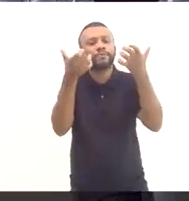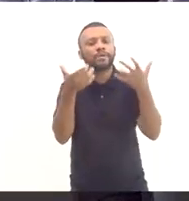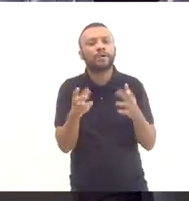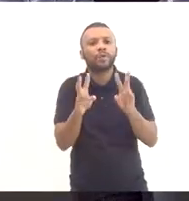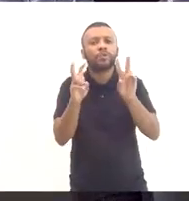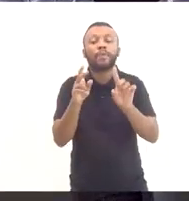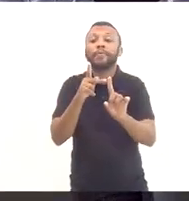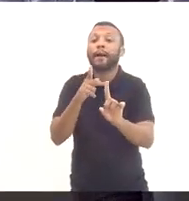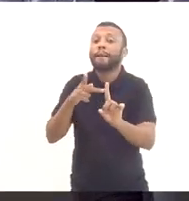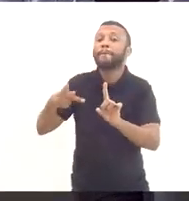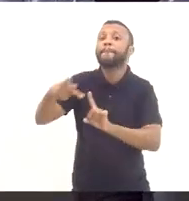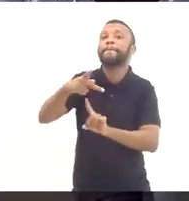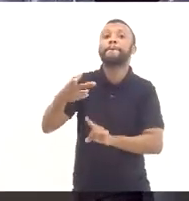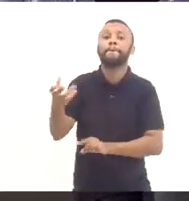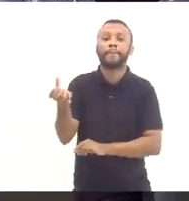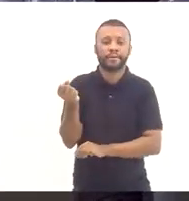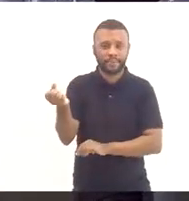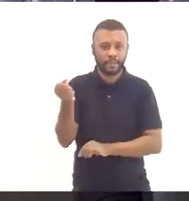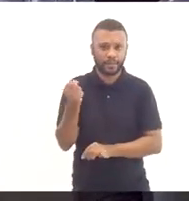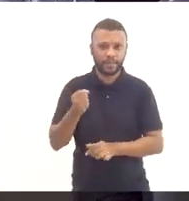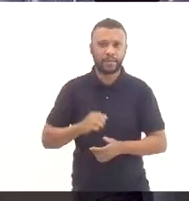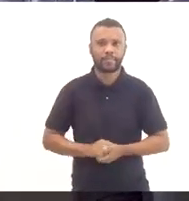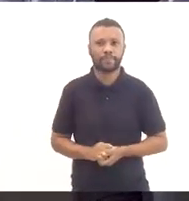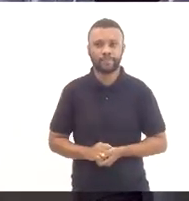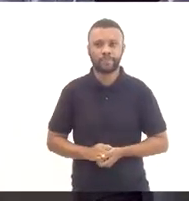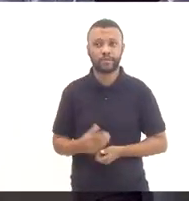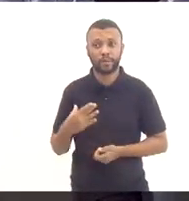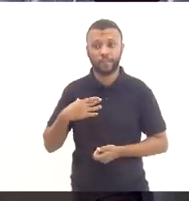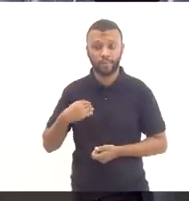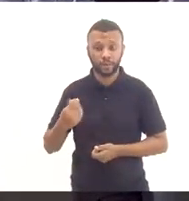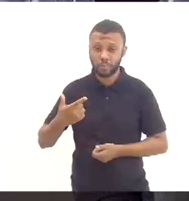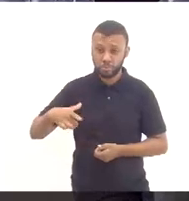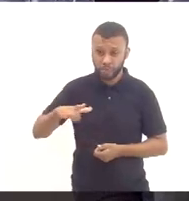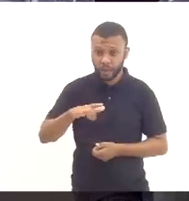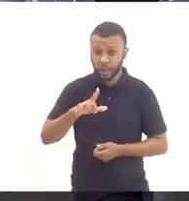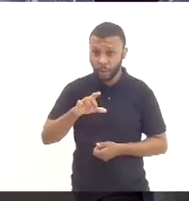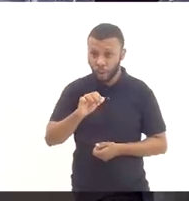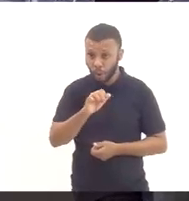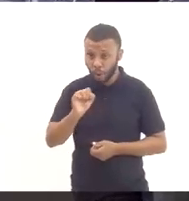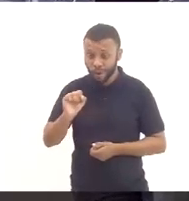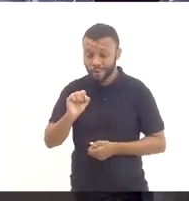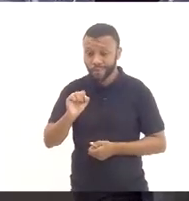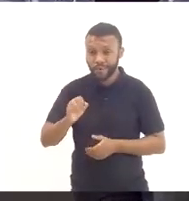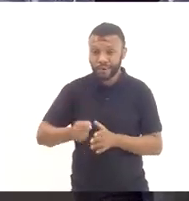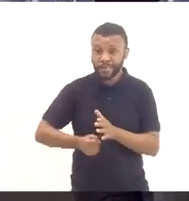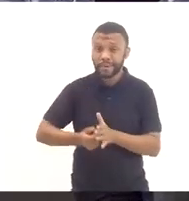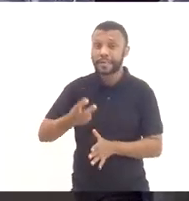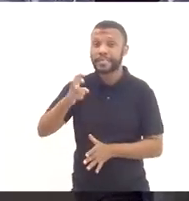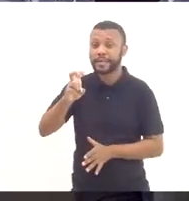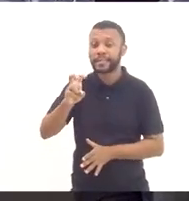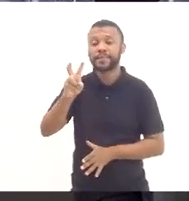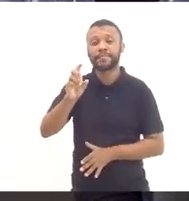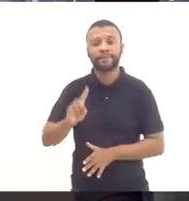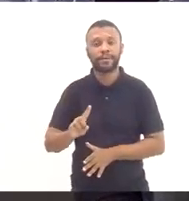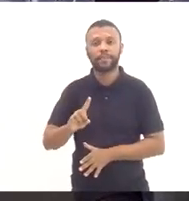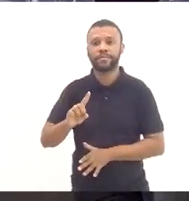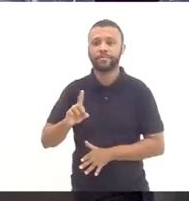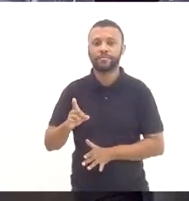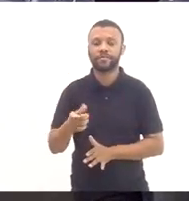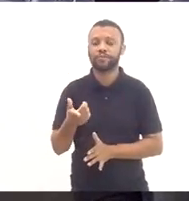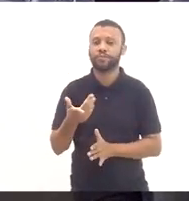previdenciária 1 o meu filho não tem longe foi negado pela quinta vez